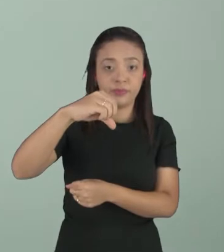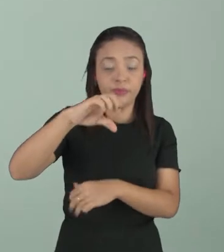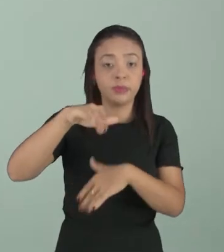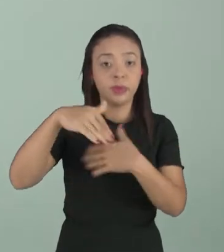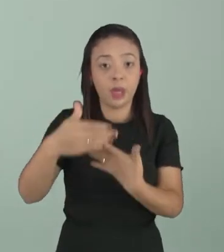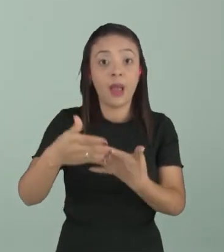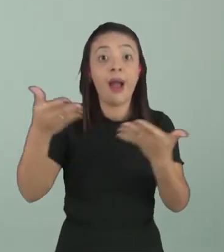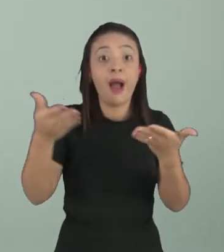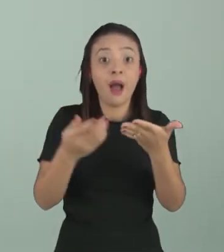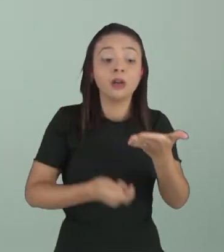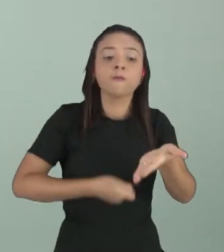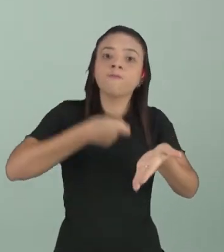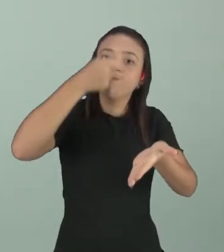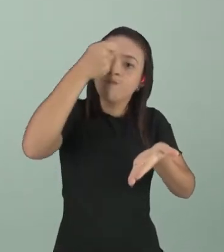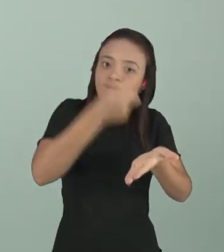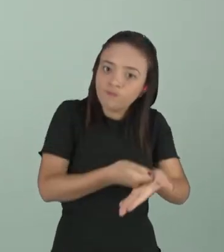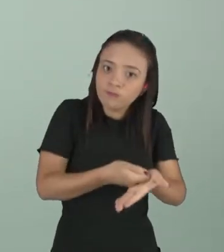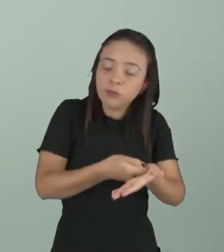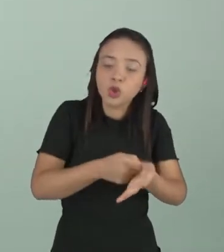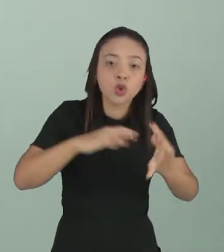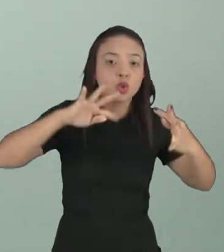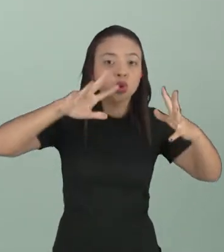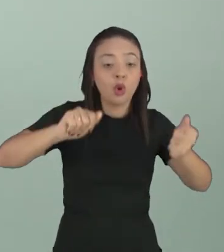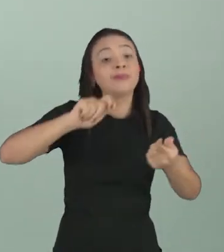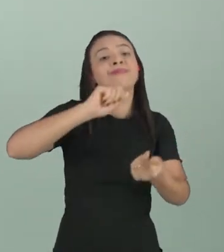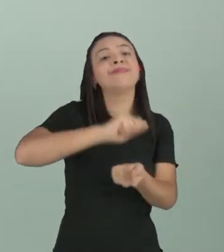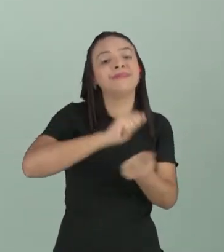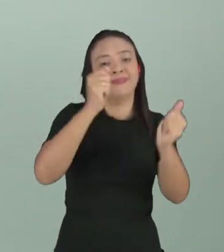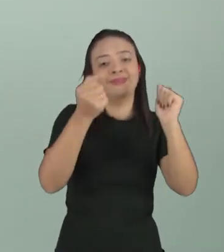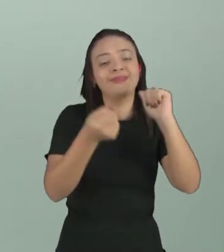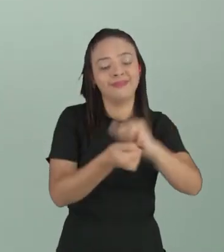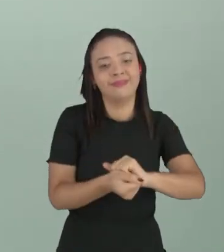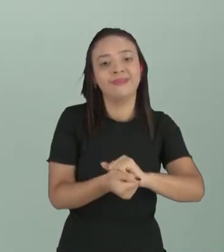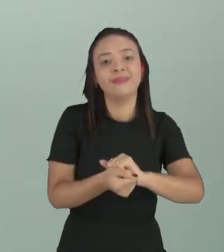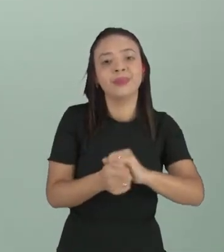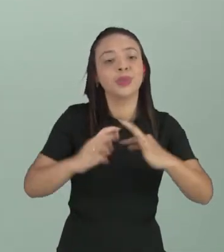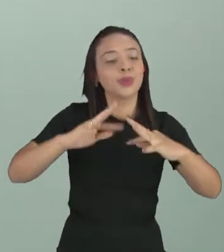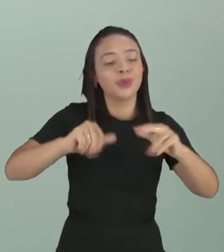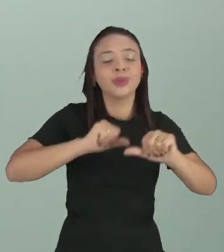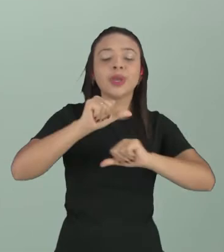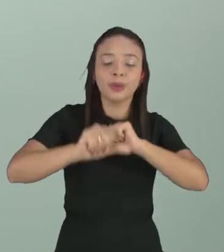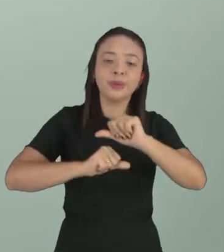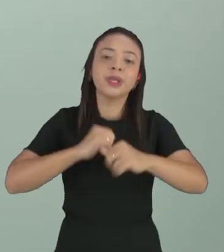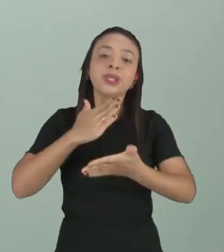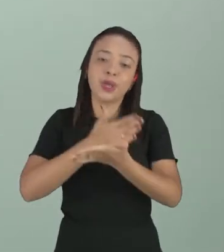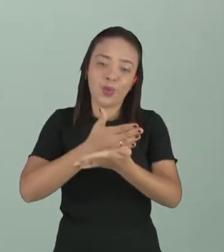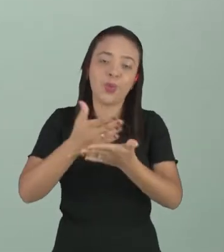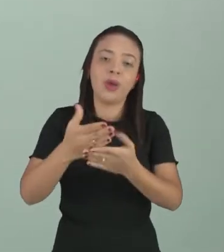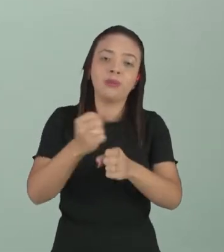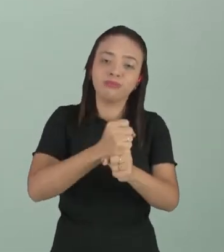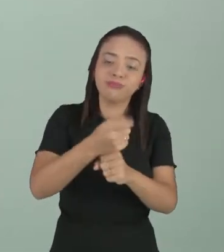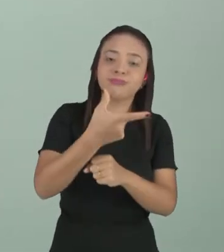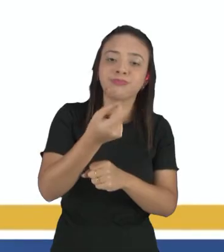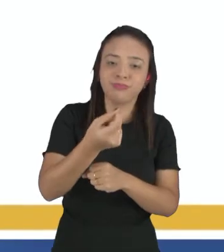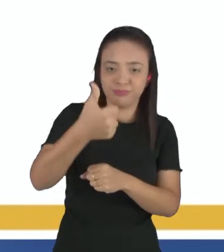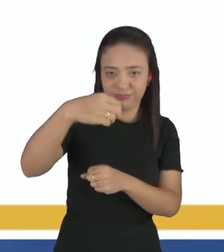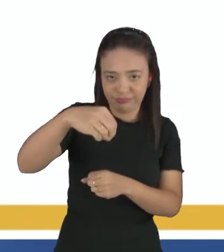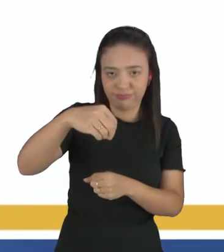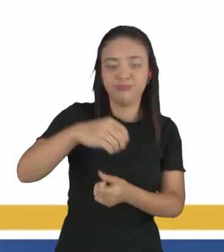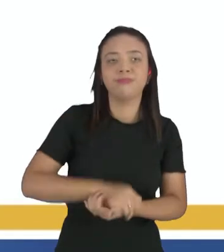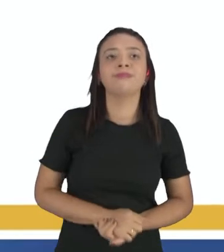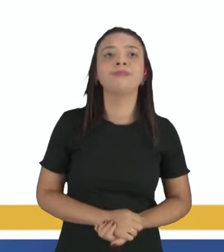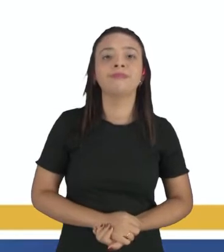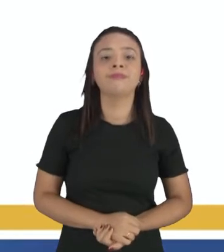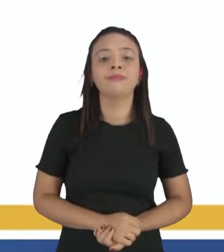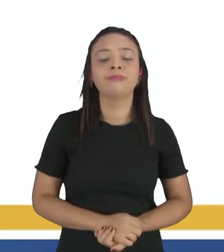é obrigado a adequar-se às mudanças que estão em vigor desde essa época, tá bom?